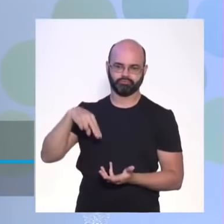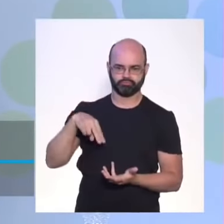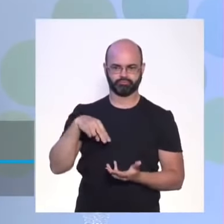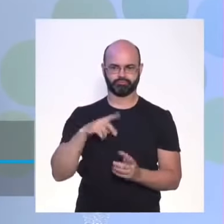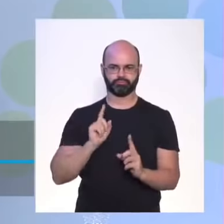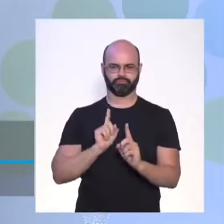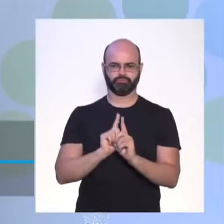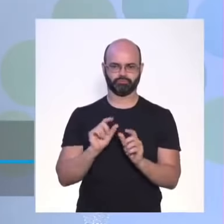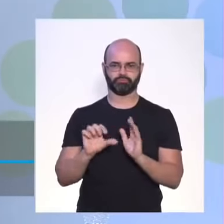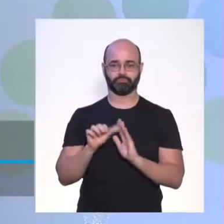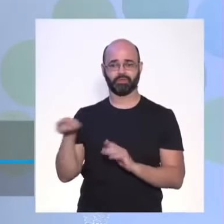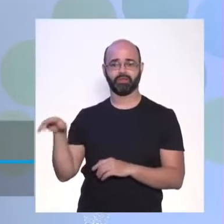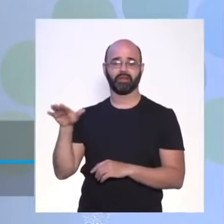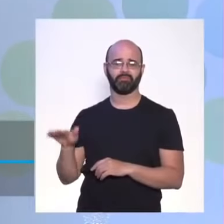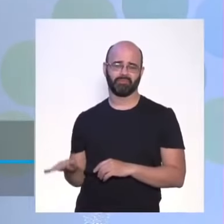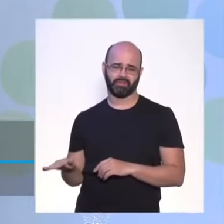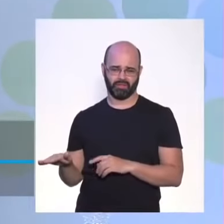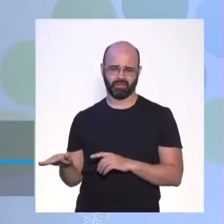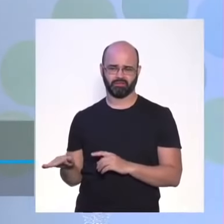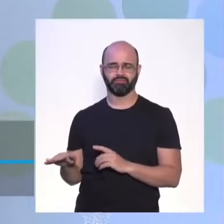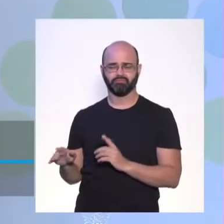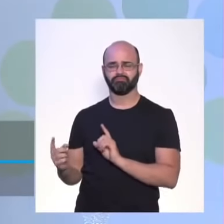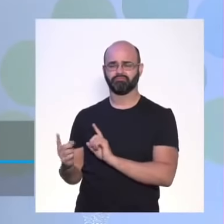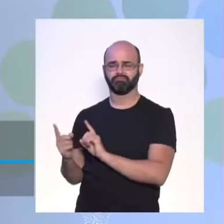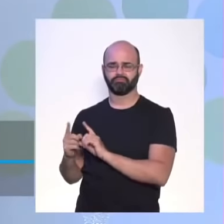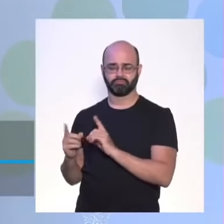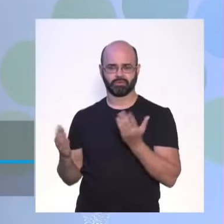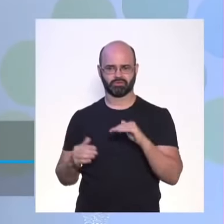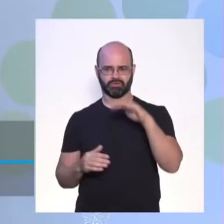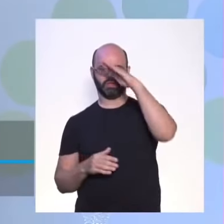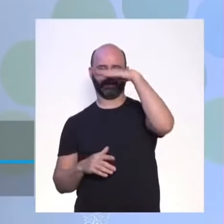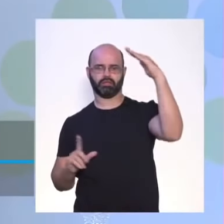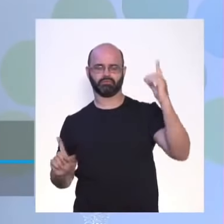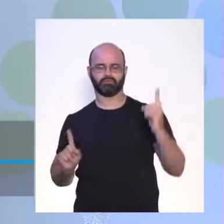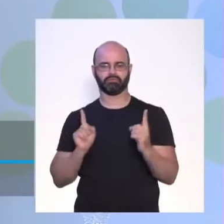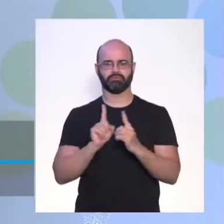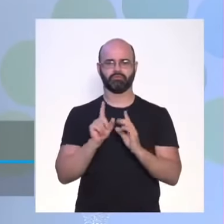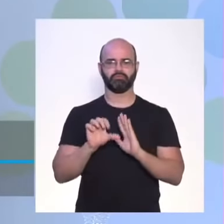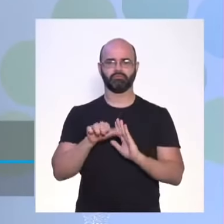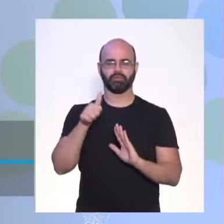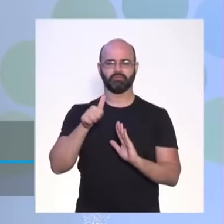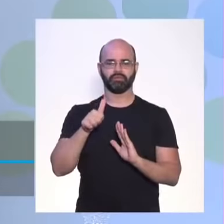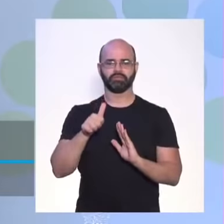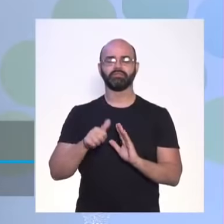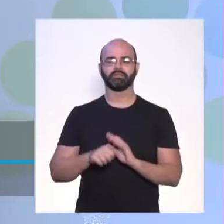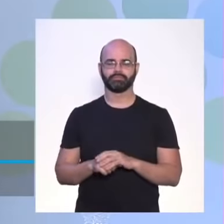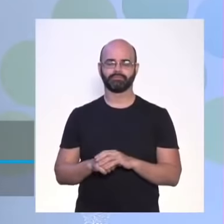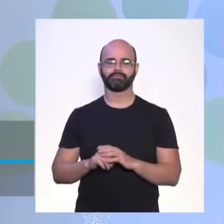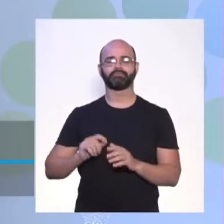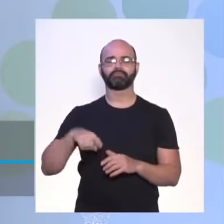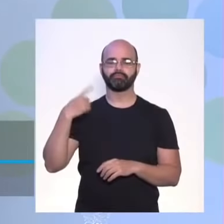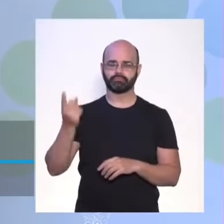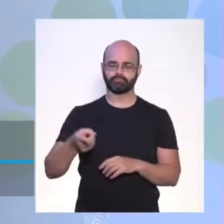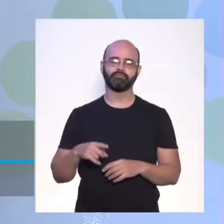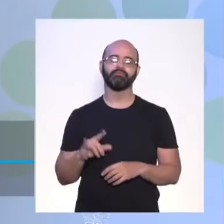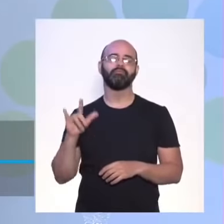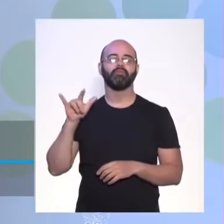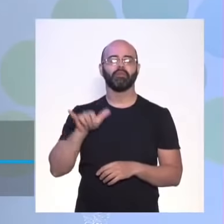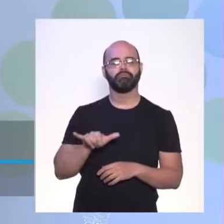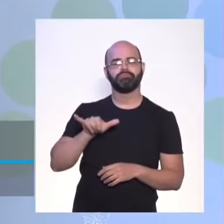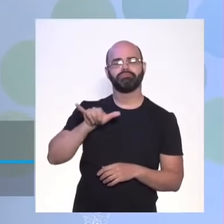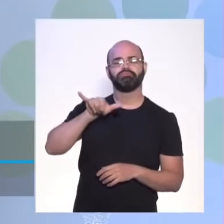daí uma criança que está tendo contato pela primeira vez com os adultos Depois temos o piloto tá